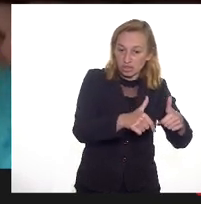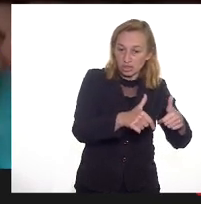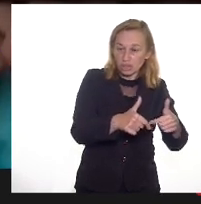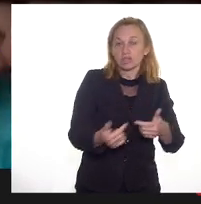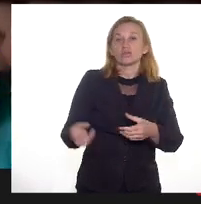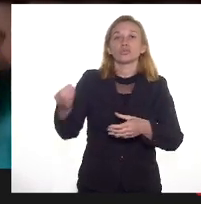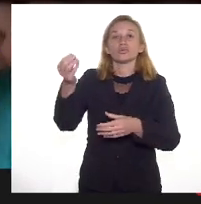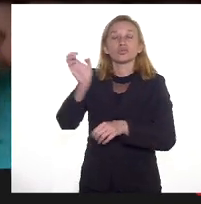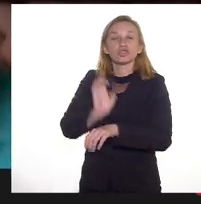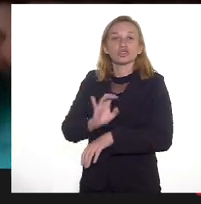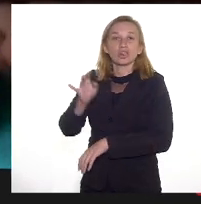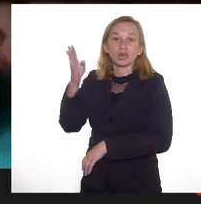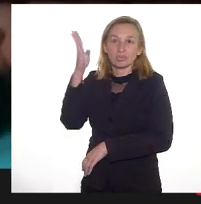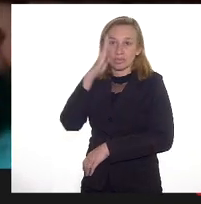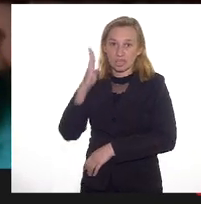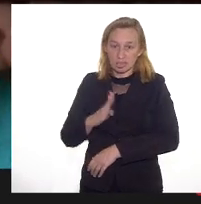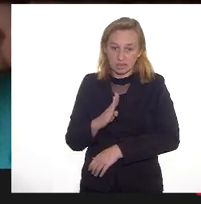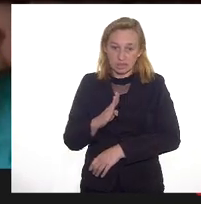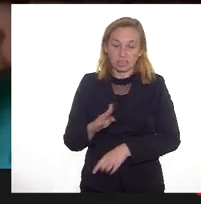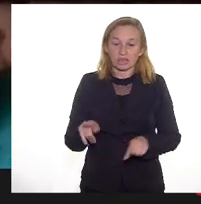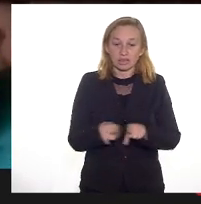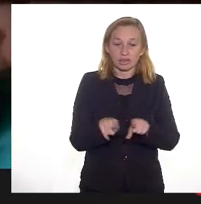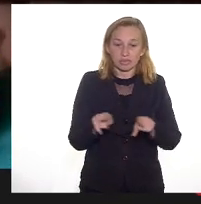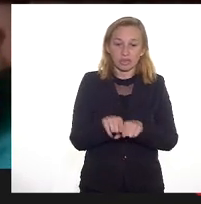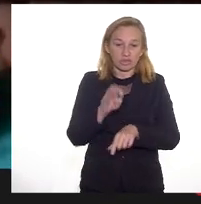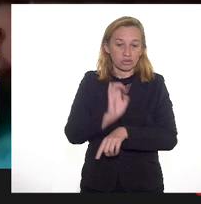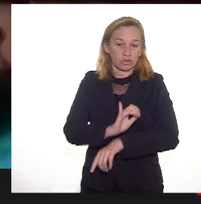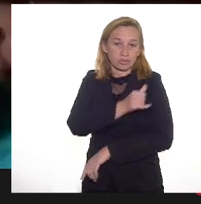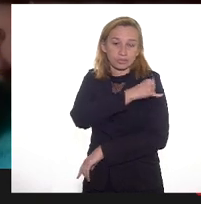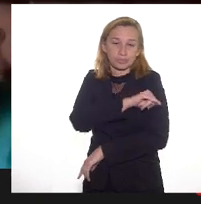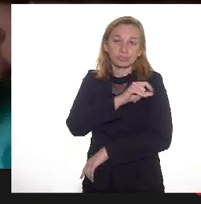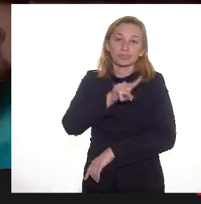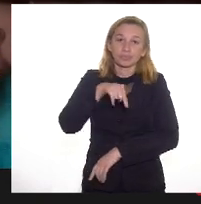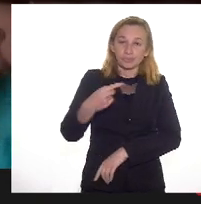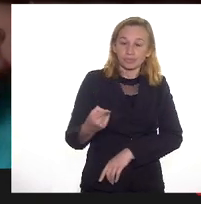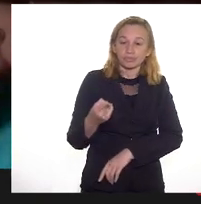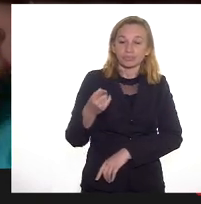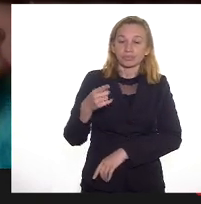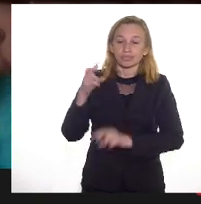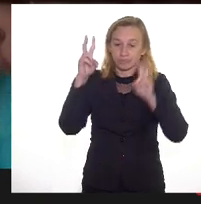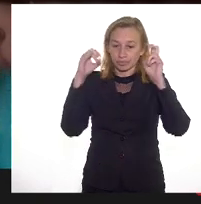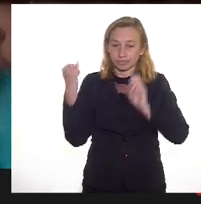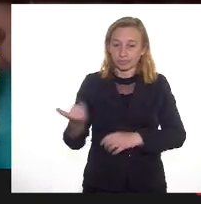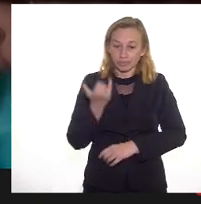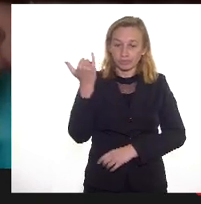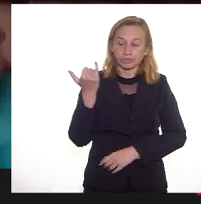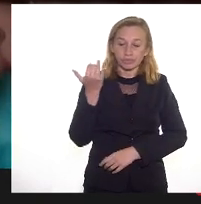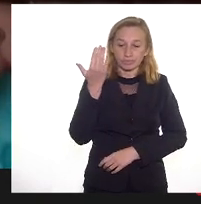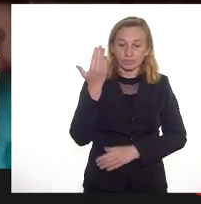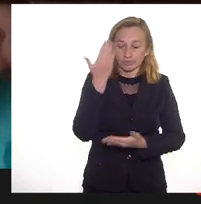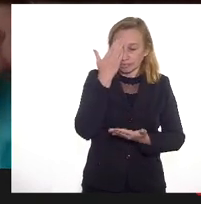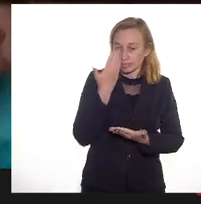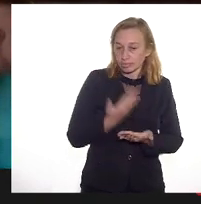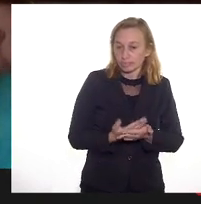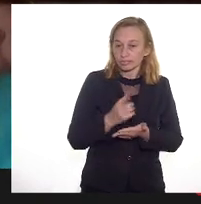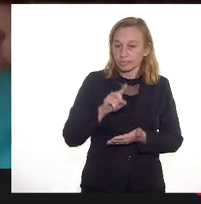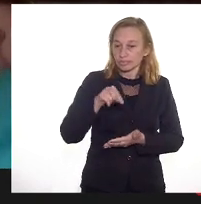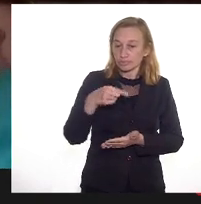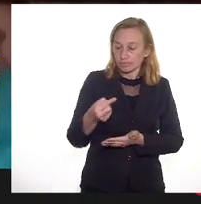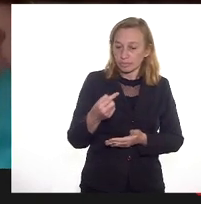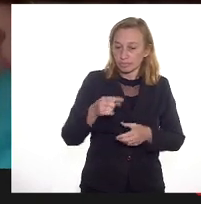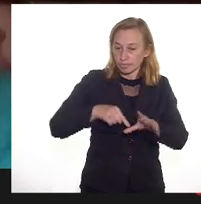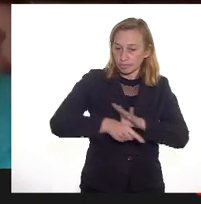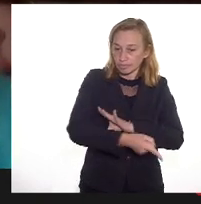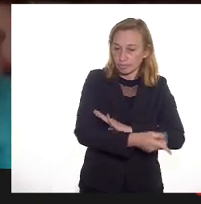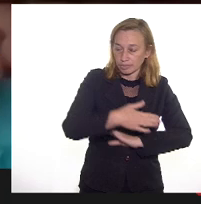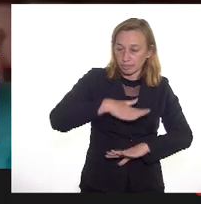Estado brasileiro e no Estado do Rio de Janeiro. Outro elemento importante que acredito que ao longo dessa CPI deva ser